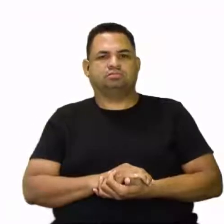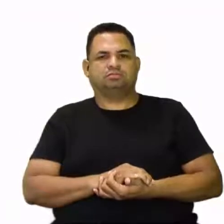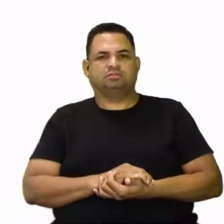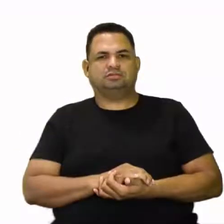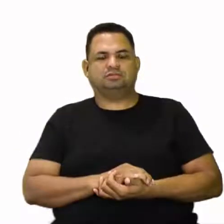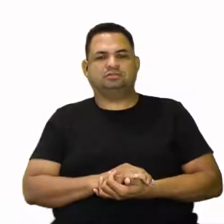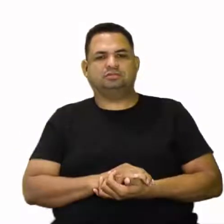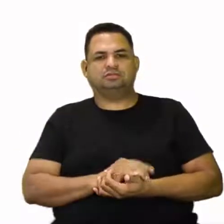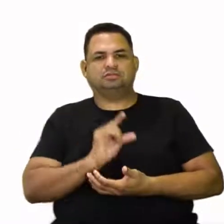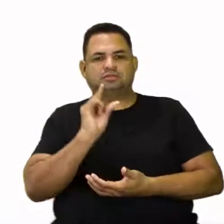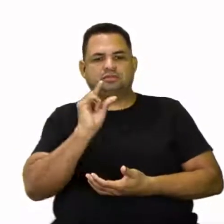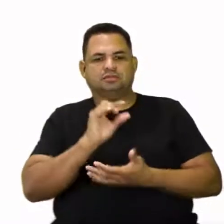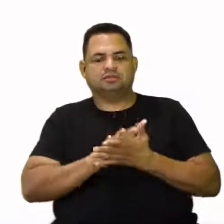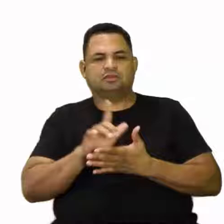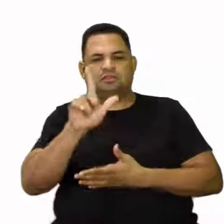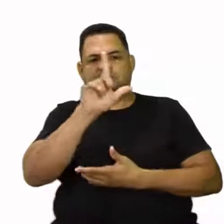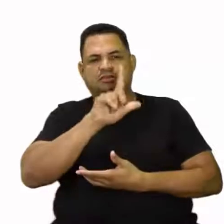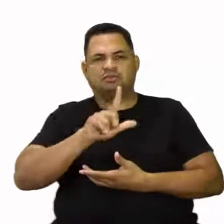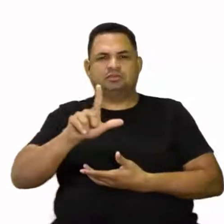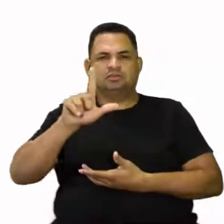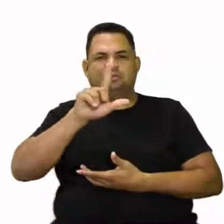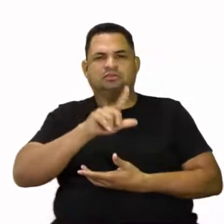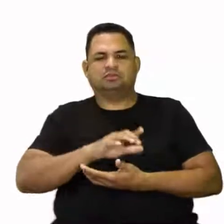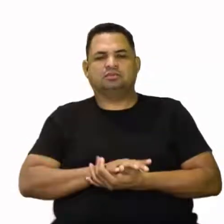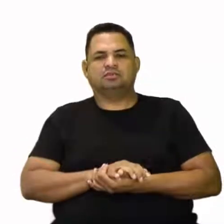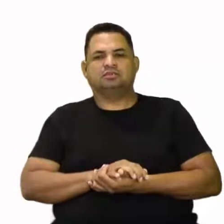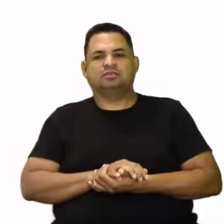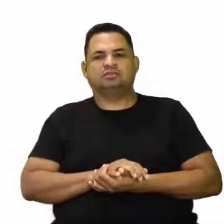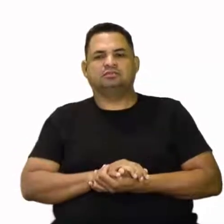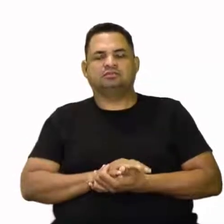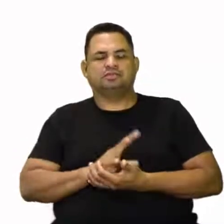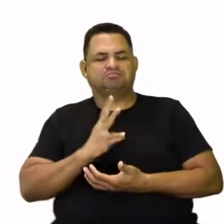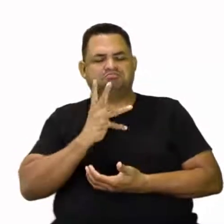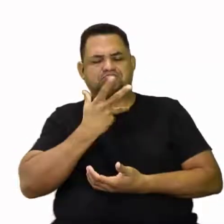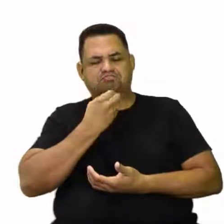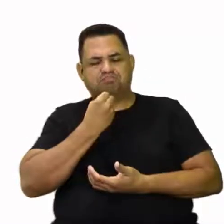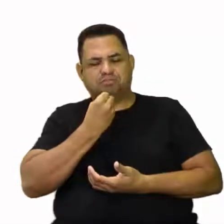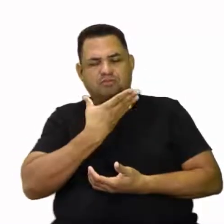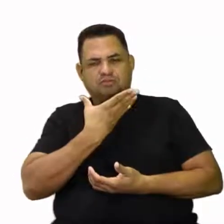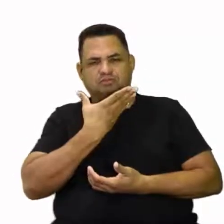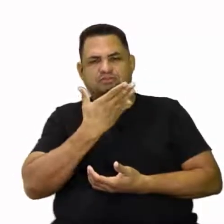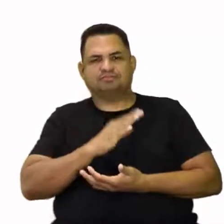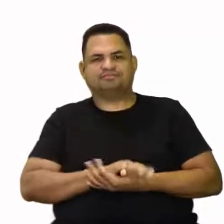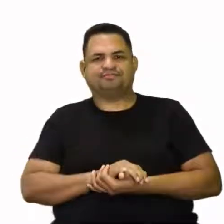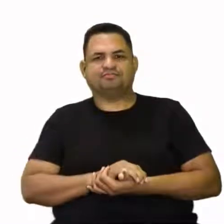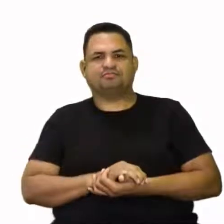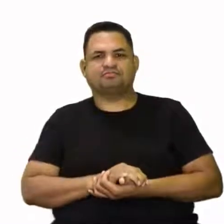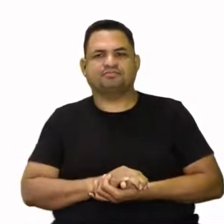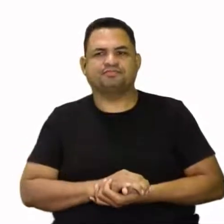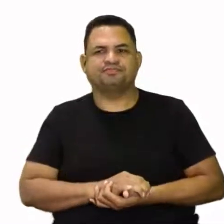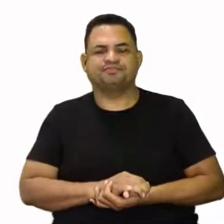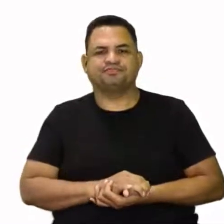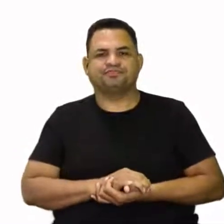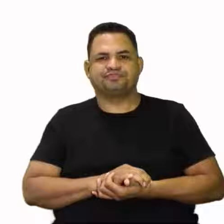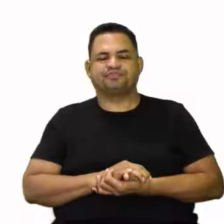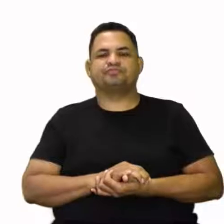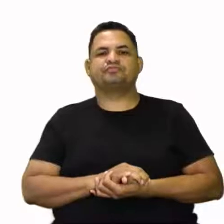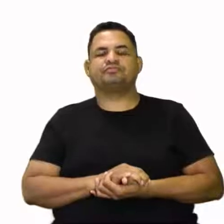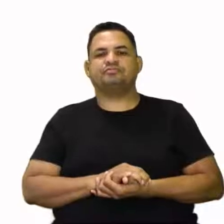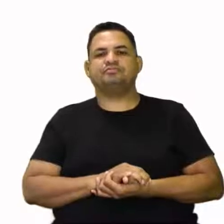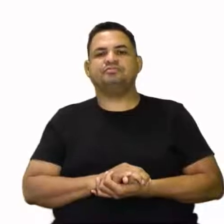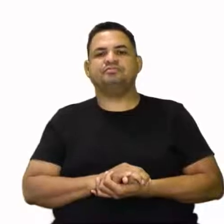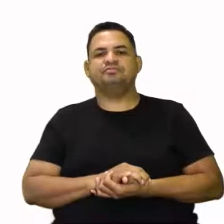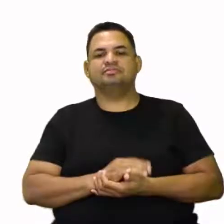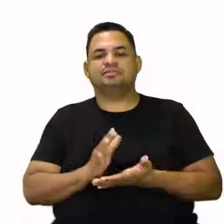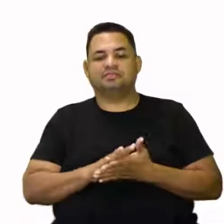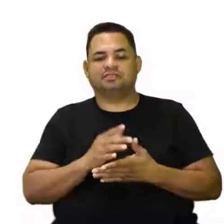vamos ver um pouquinho de literatura. Gente, literatura é tudo de bom, não é, professora Tainá? A mim me gusta muitíssimo. Eu já ia dizer, na